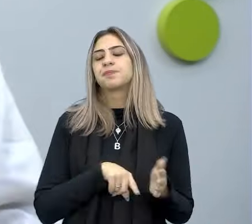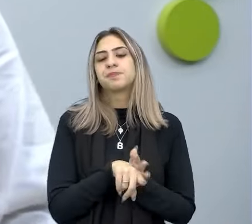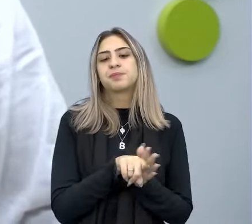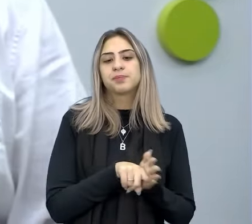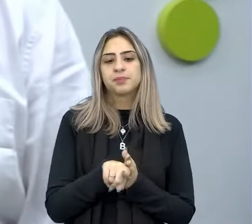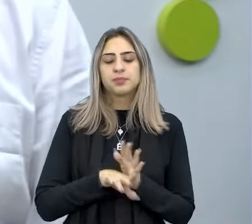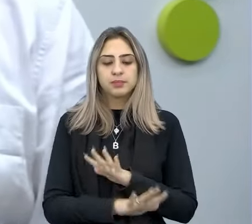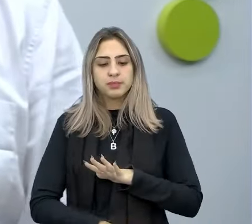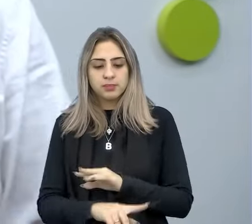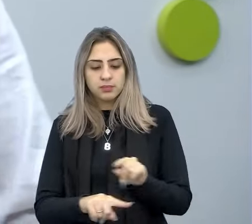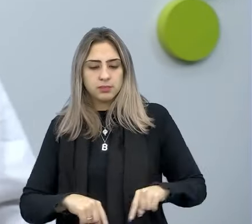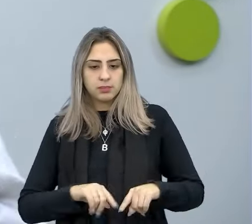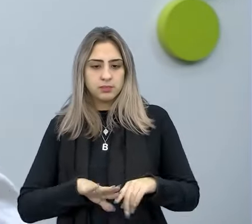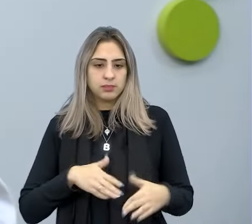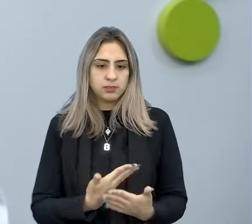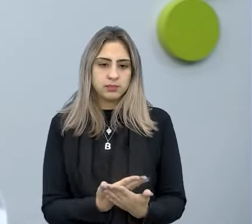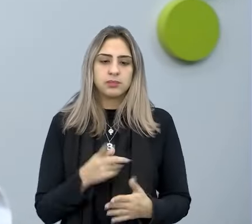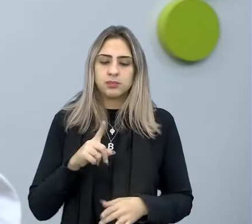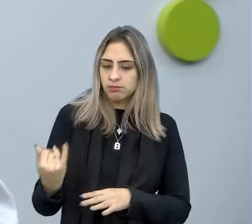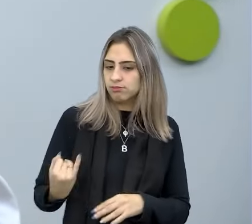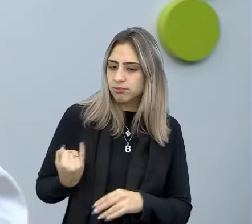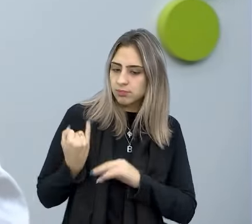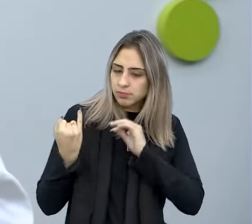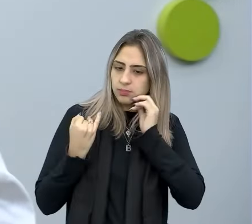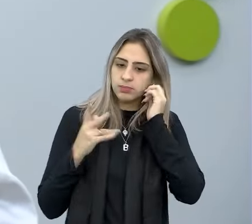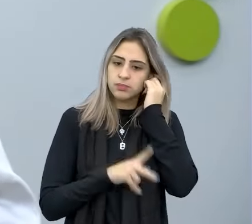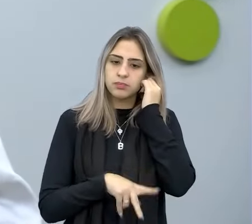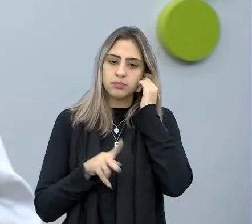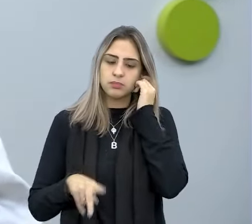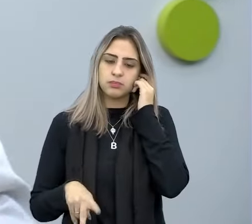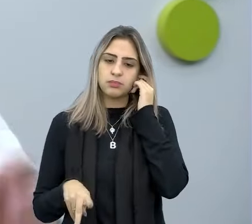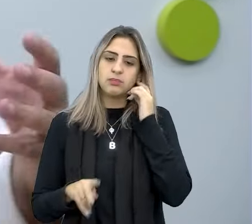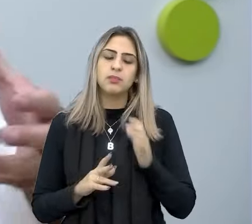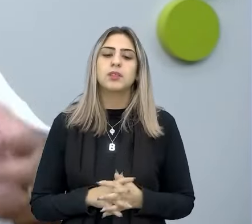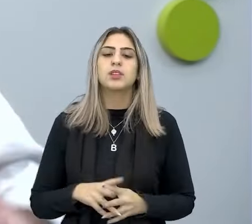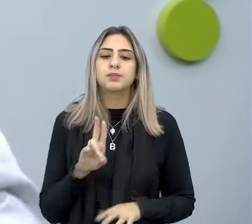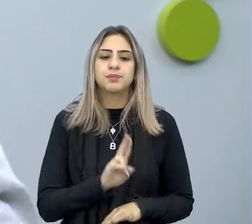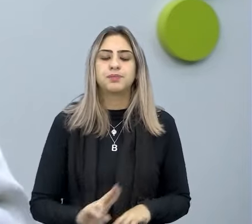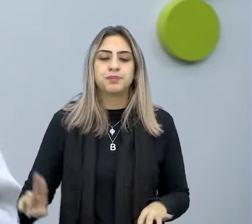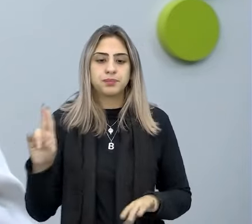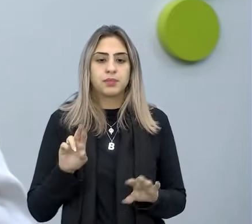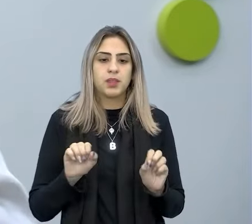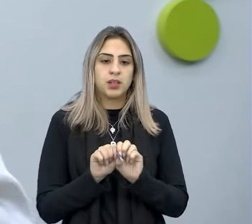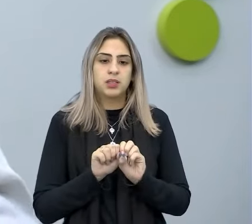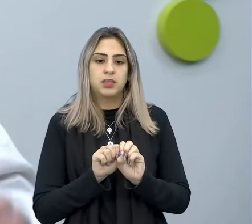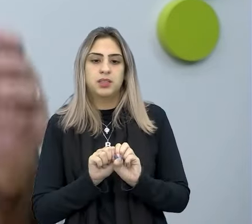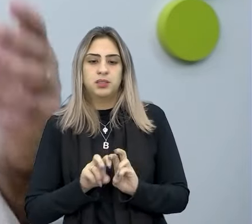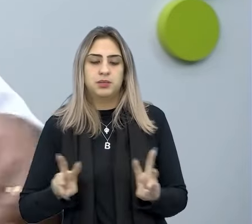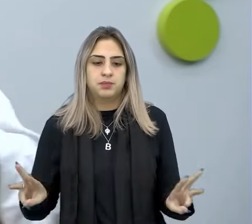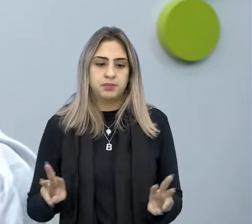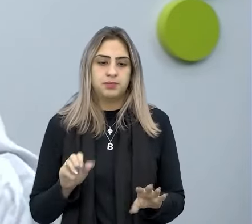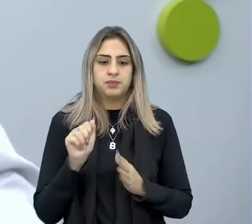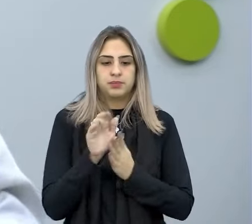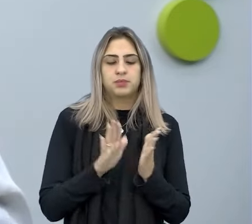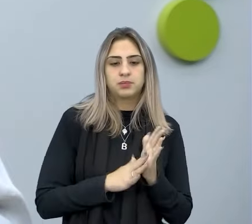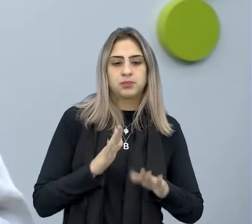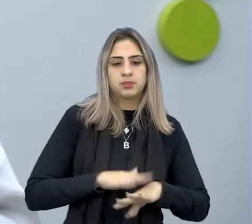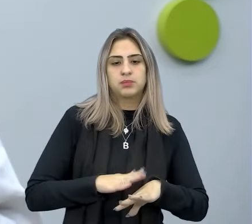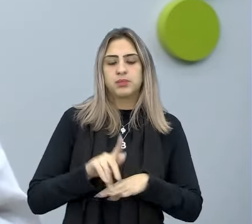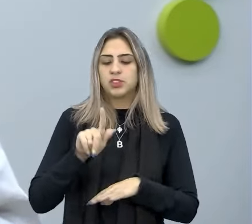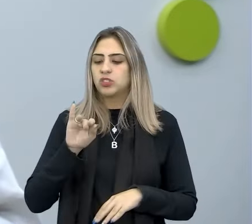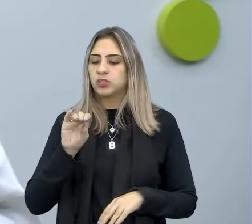de sinalizar que é importante o professor utilizar o site do Novo Ensino Médio, das atividades que a